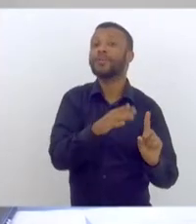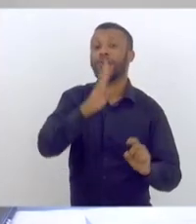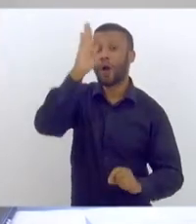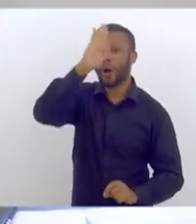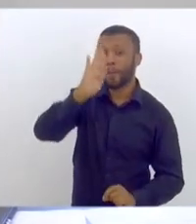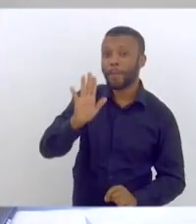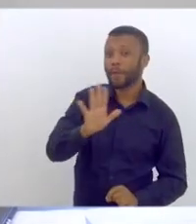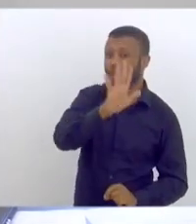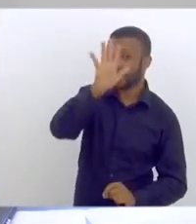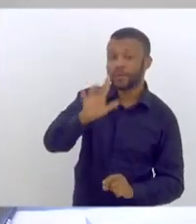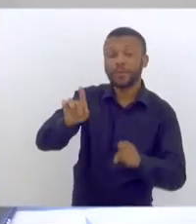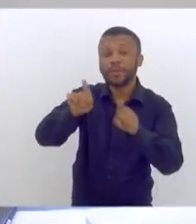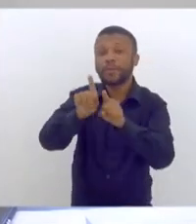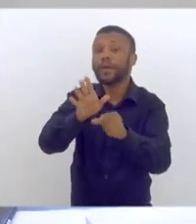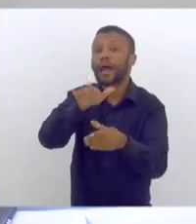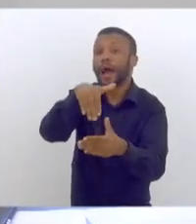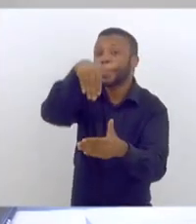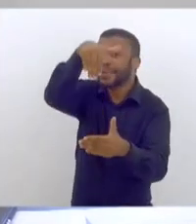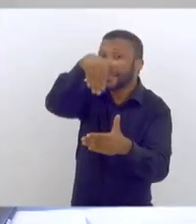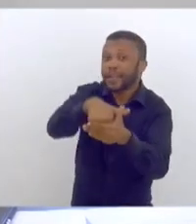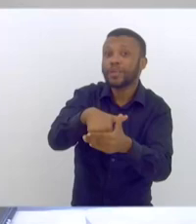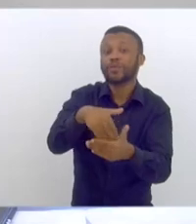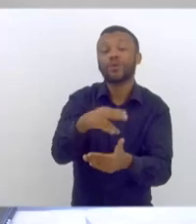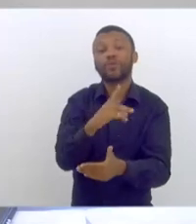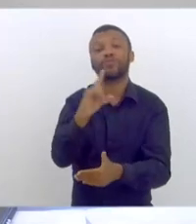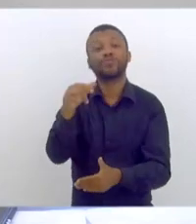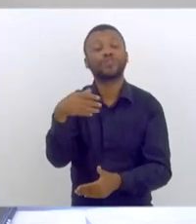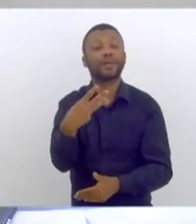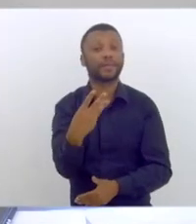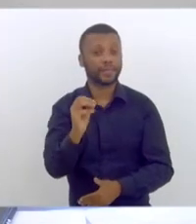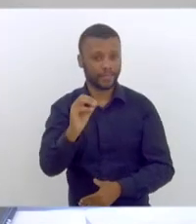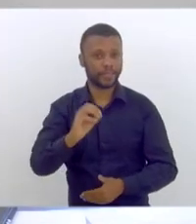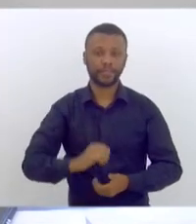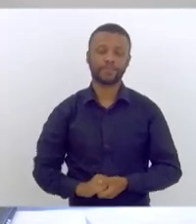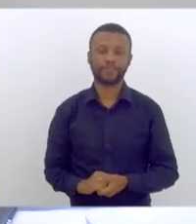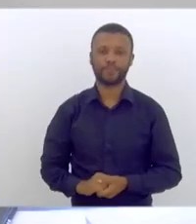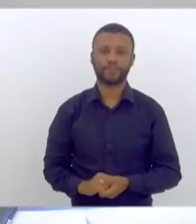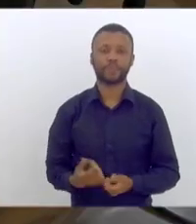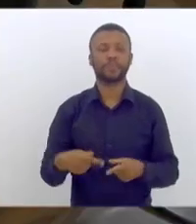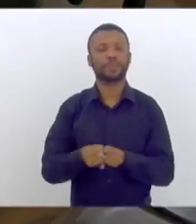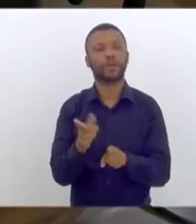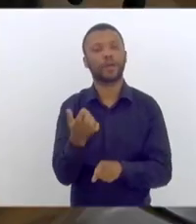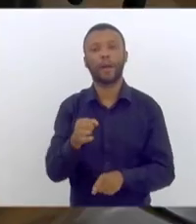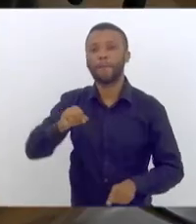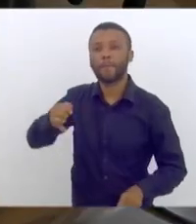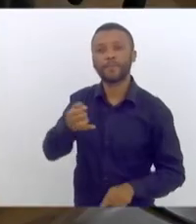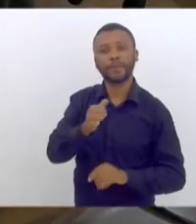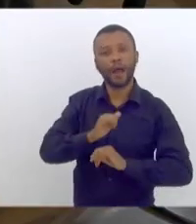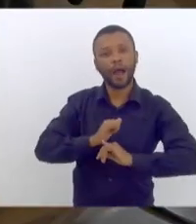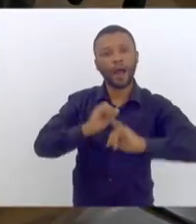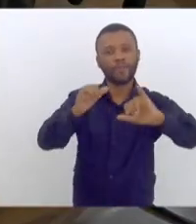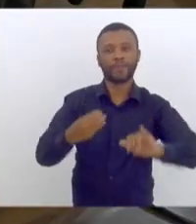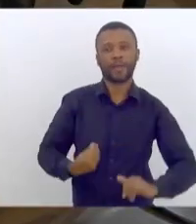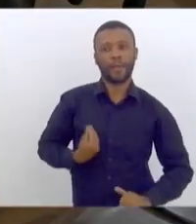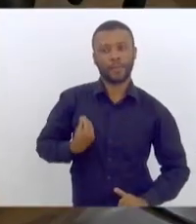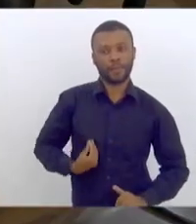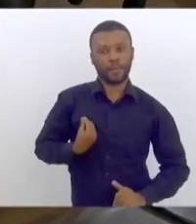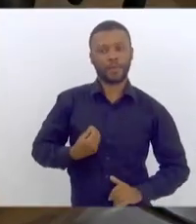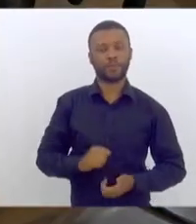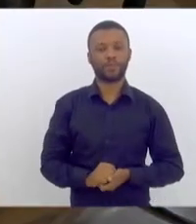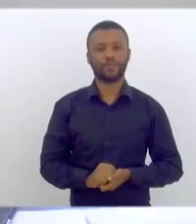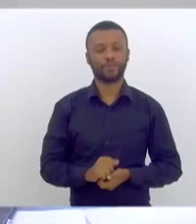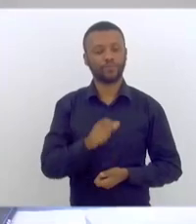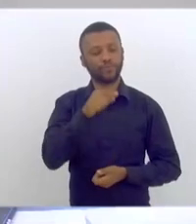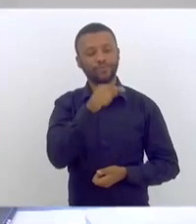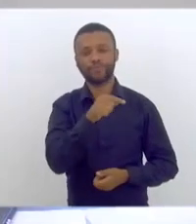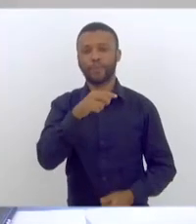as eleições no dia 30 registrar a presença do Pedro